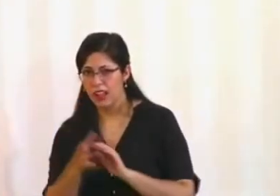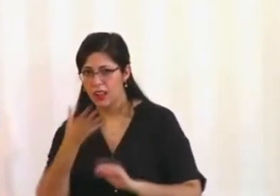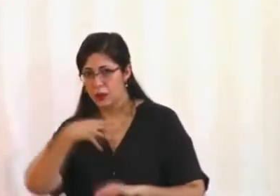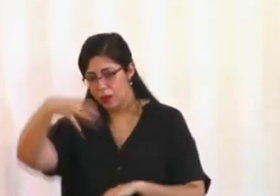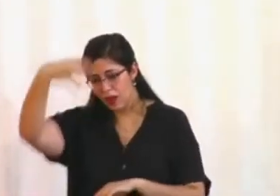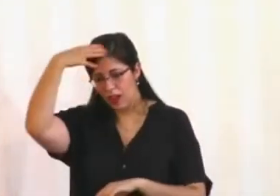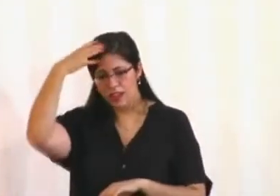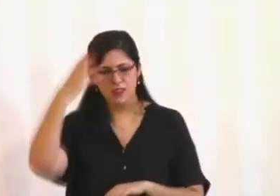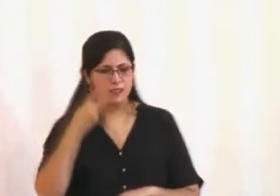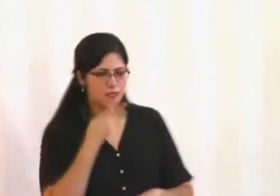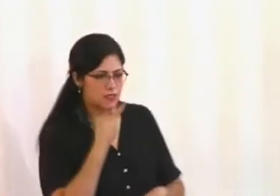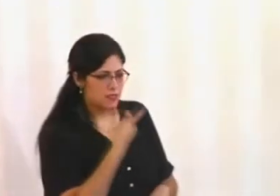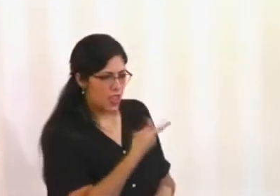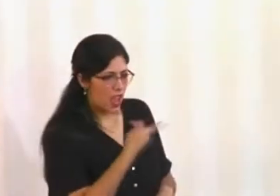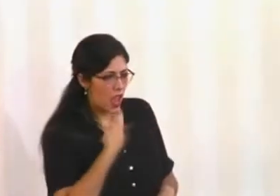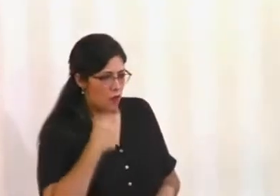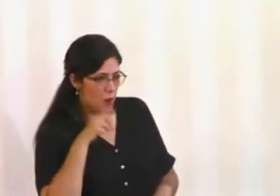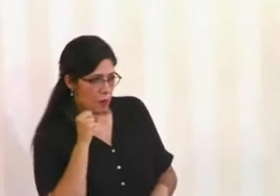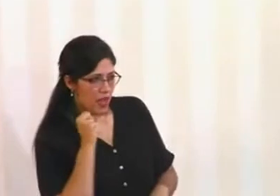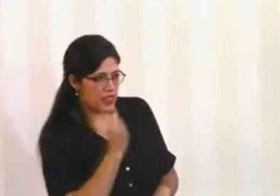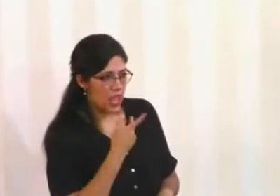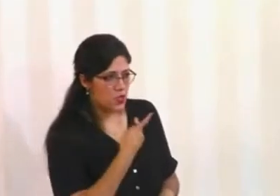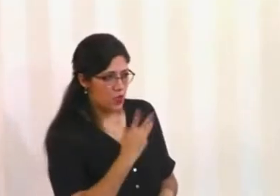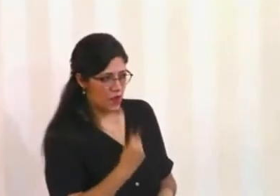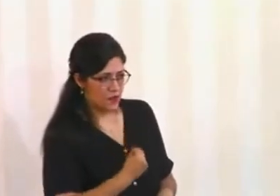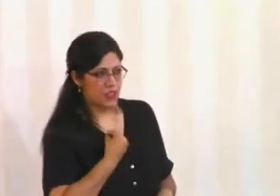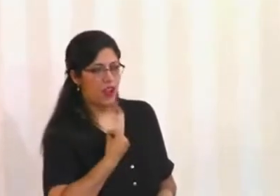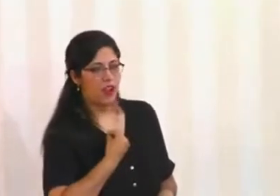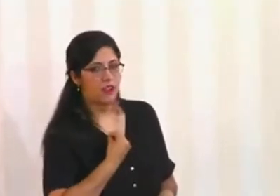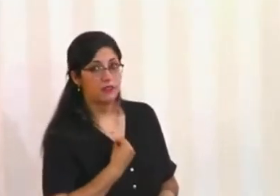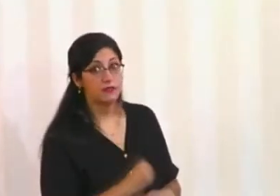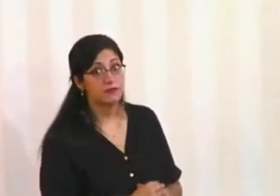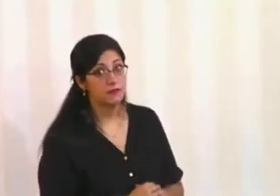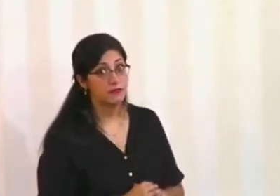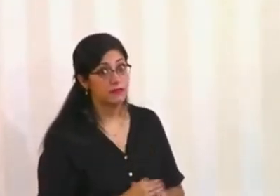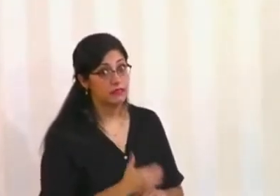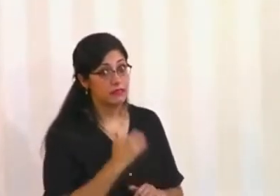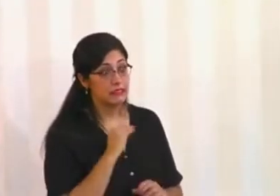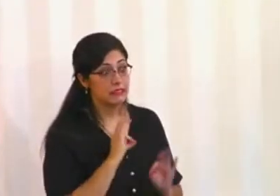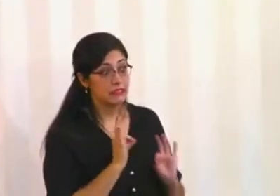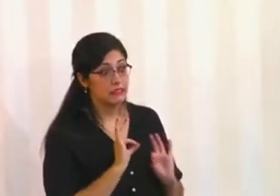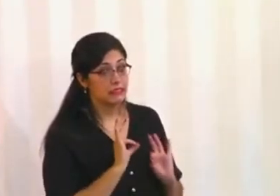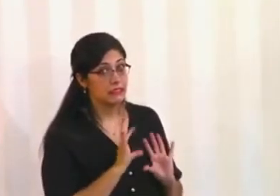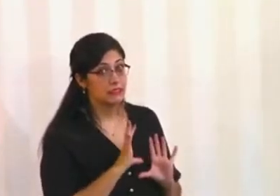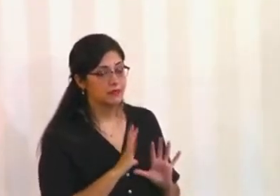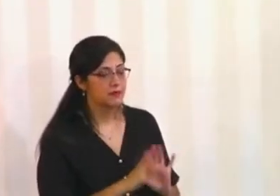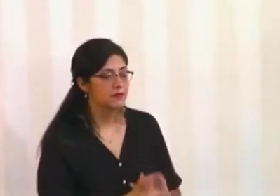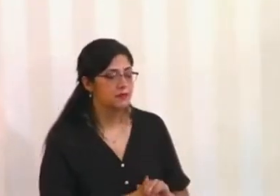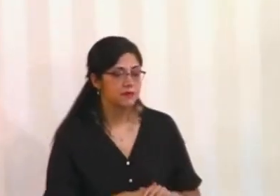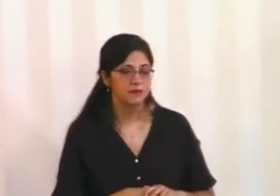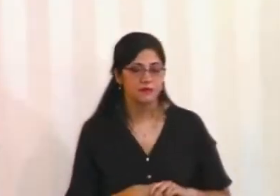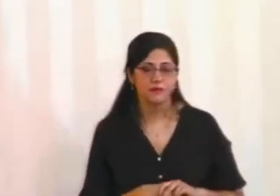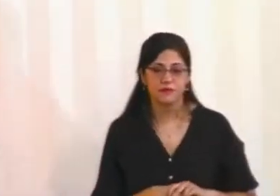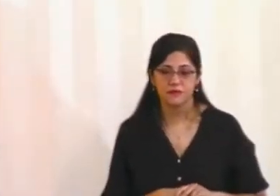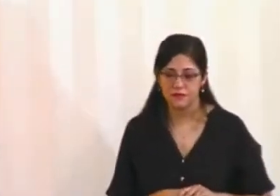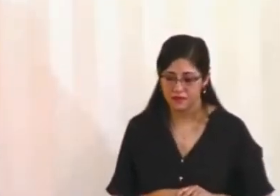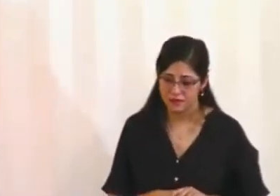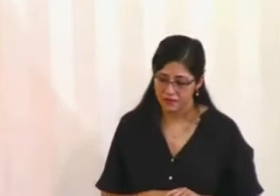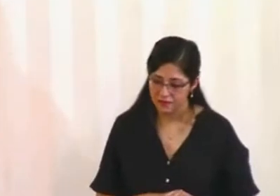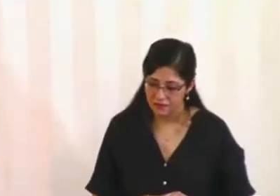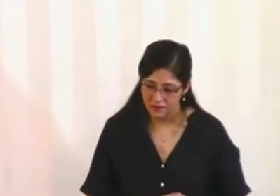meus profetas. O texto não diz isso, mas eu esperaria talvez Elias mandar um recado para